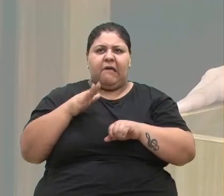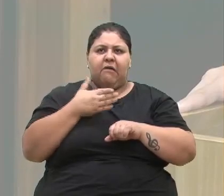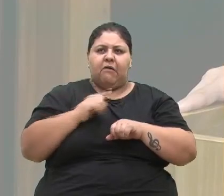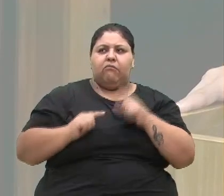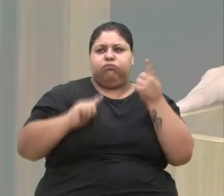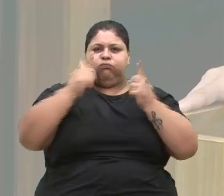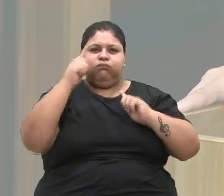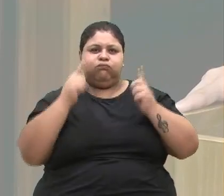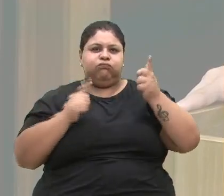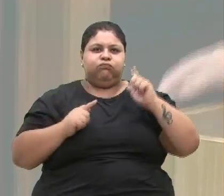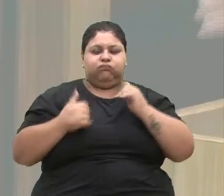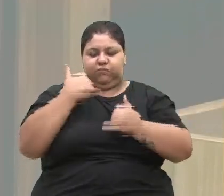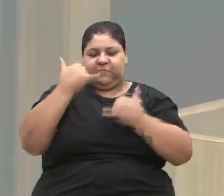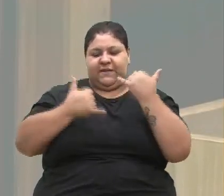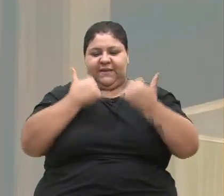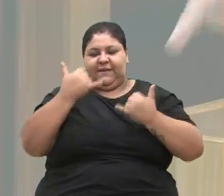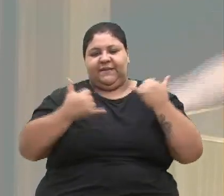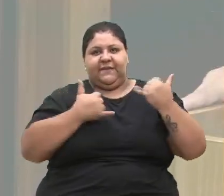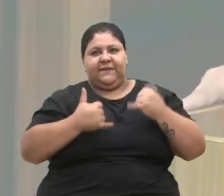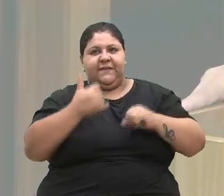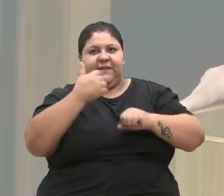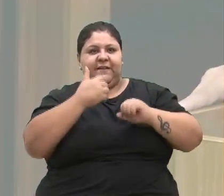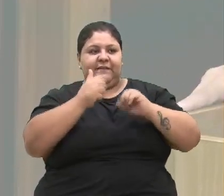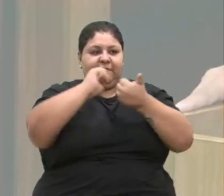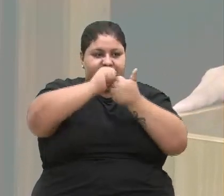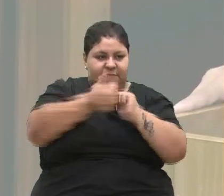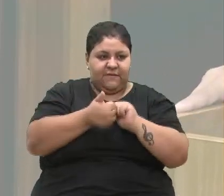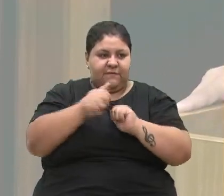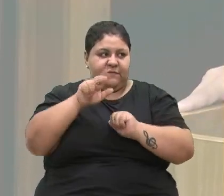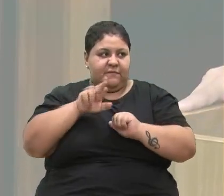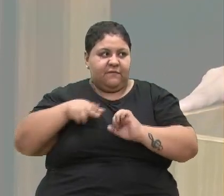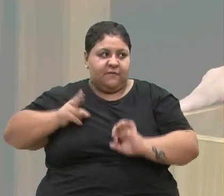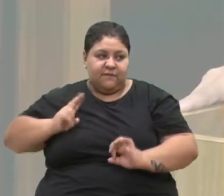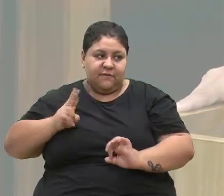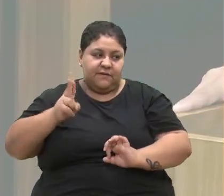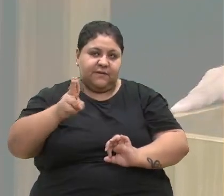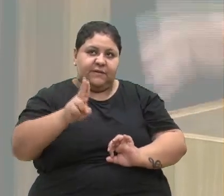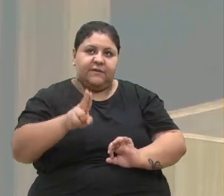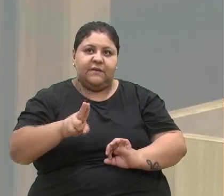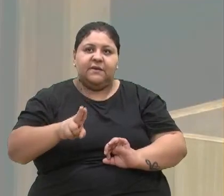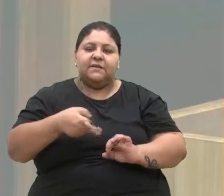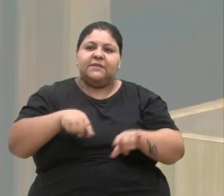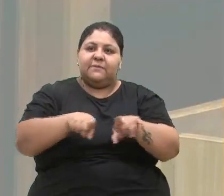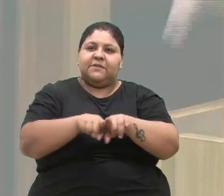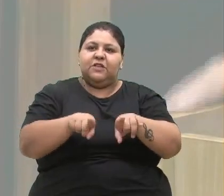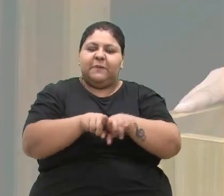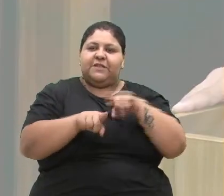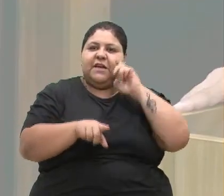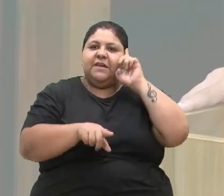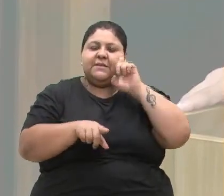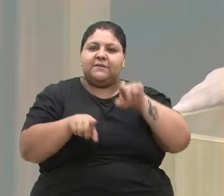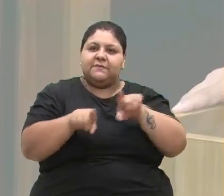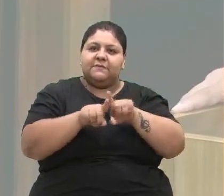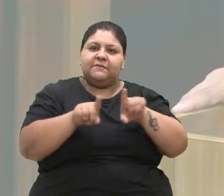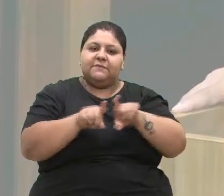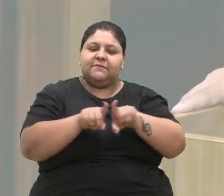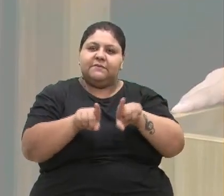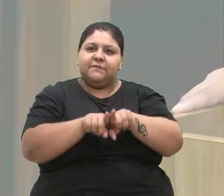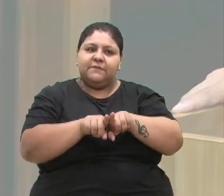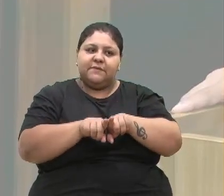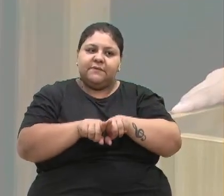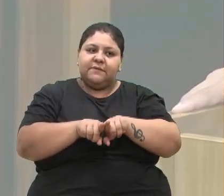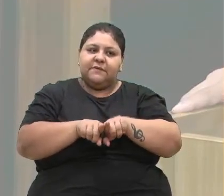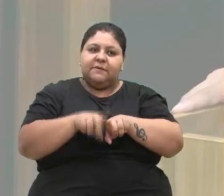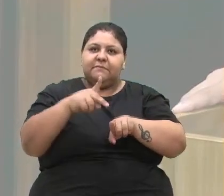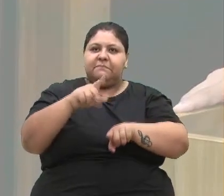festas, nossas brincadeiras, a prática de esporte. Meu irmão aí sempre andou de patins, de roller aqui no Parque dos Macaquinhos.